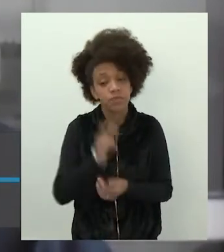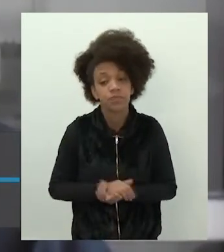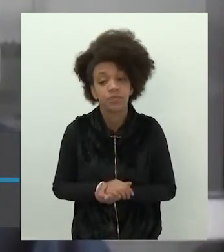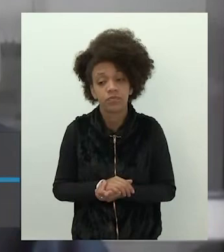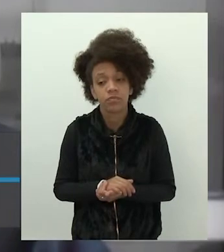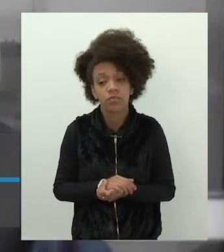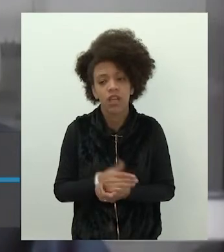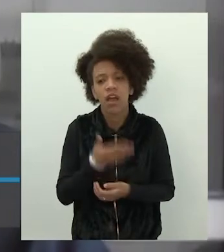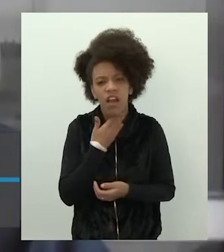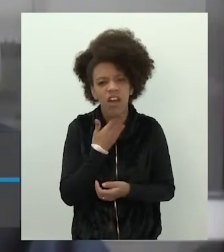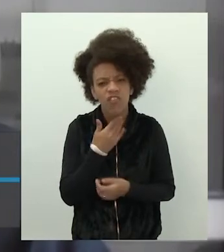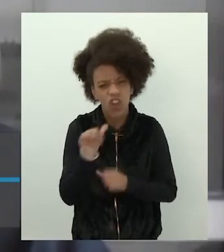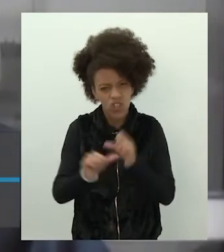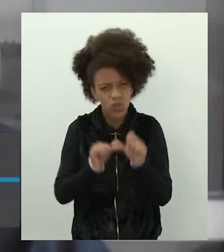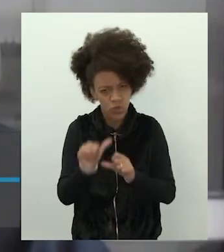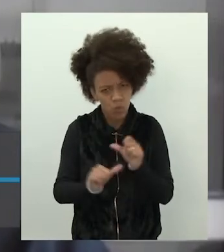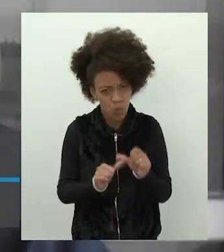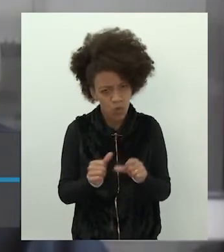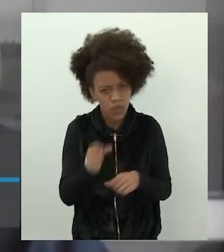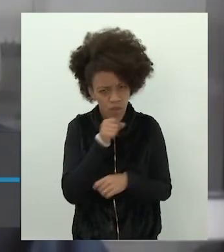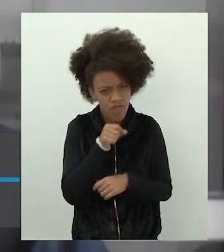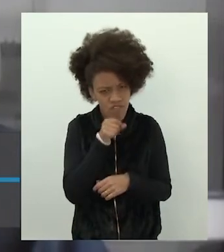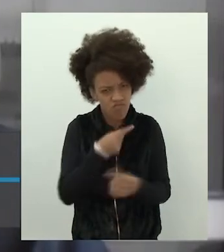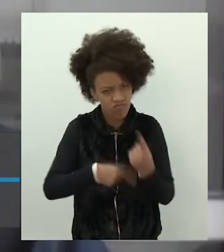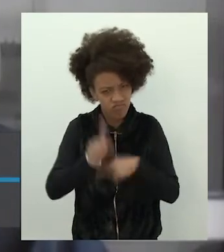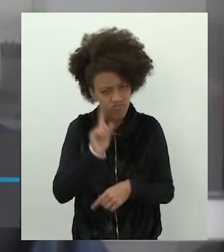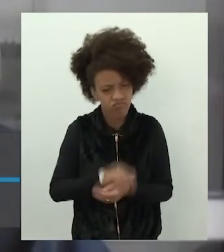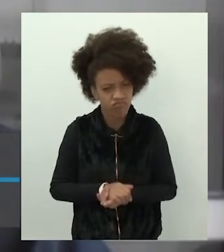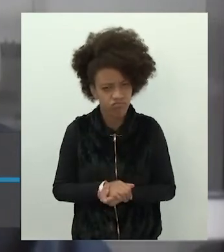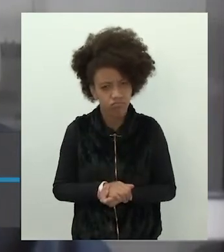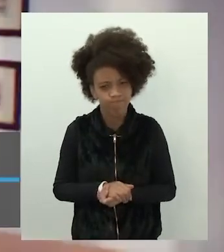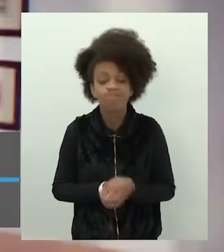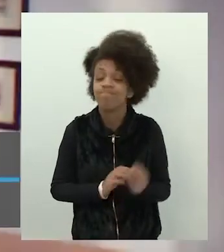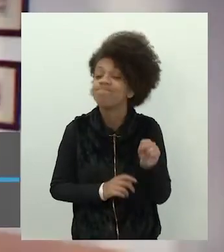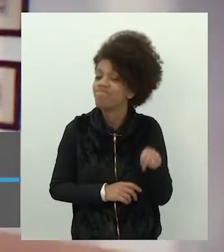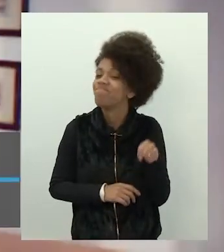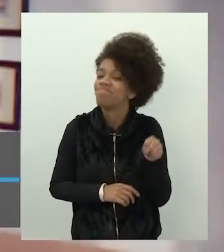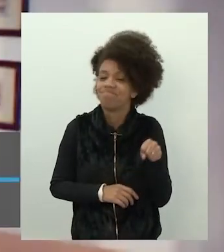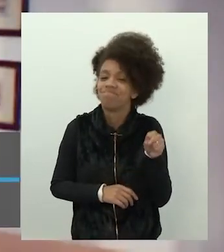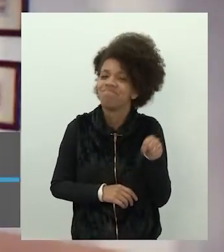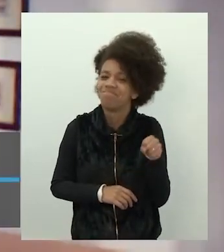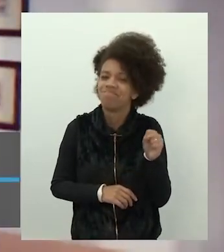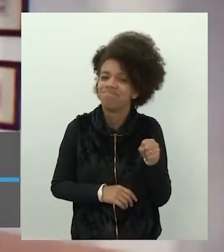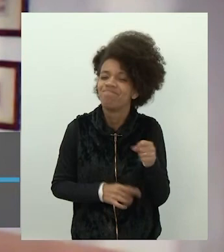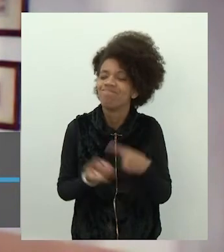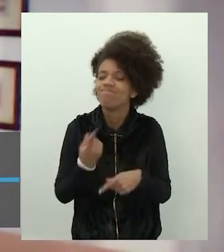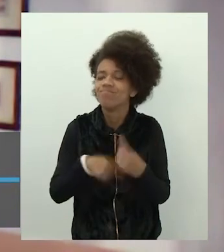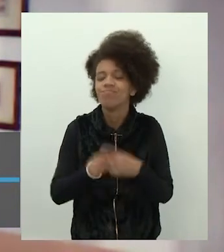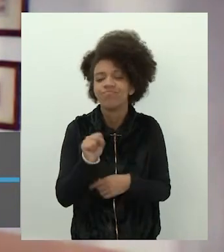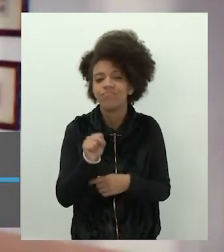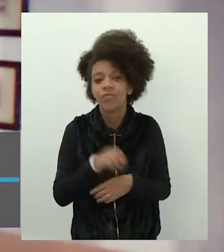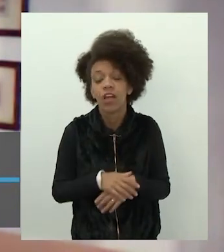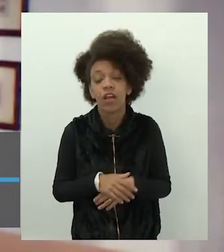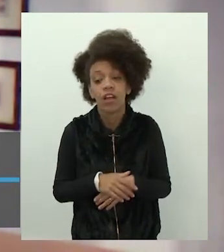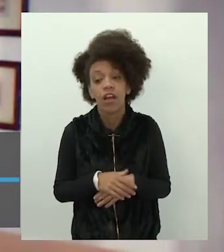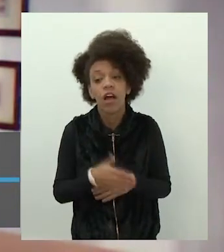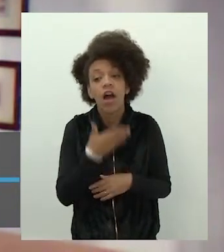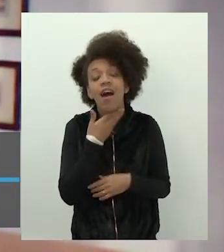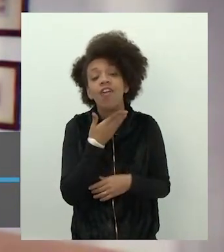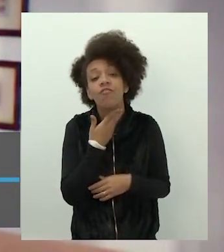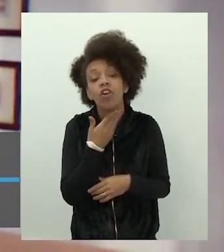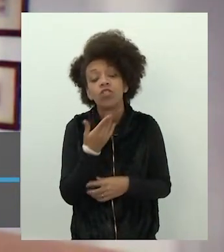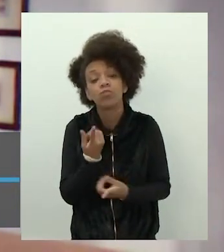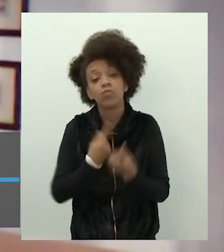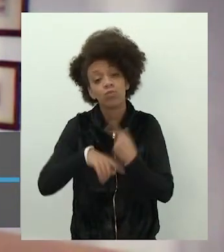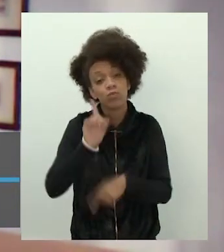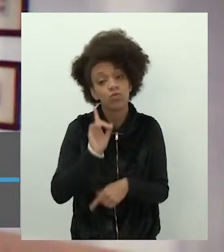a voz muda ao envelhecermos? Muda. Muda sim, muda. A voz